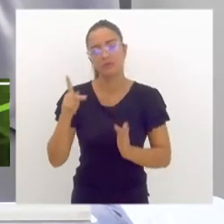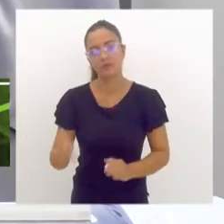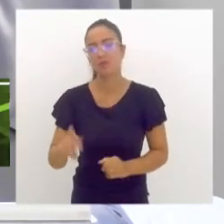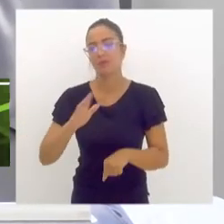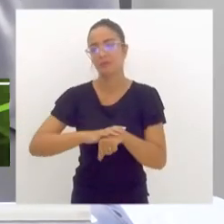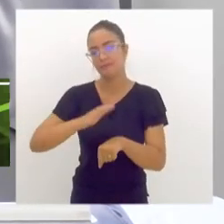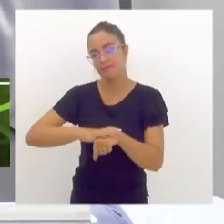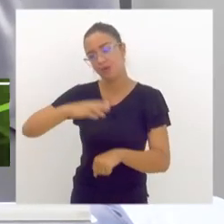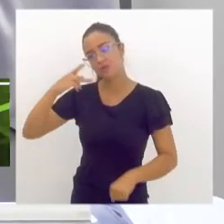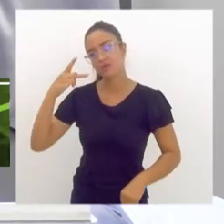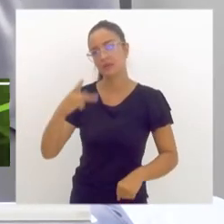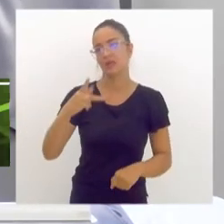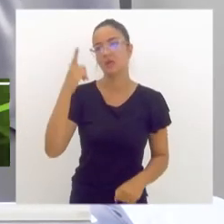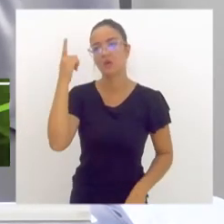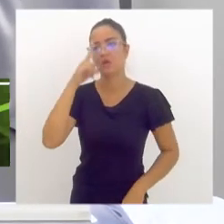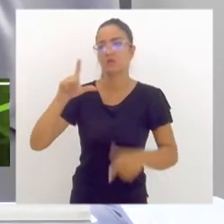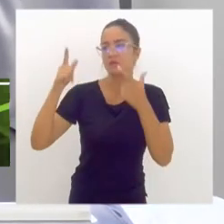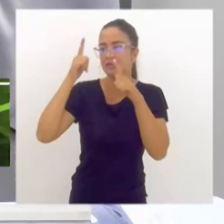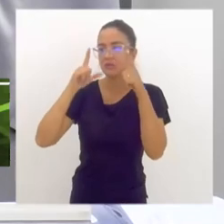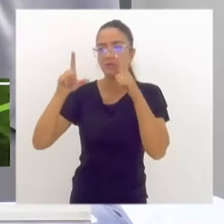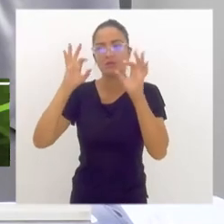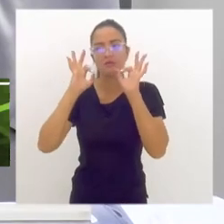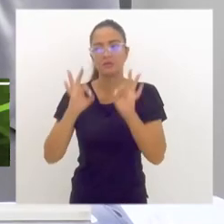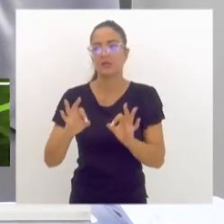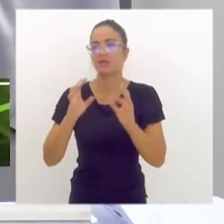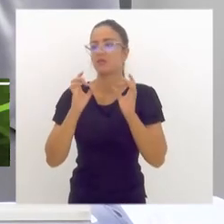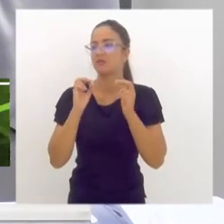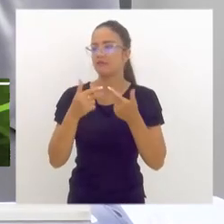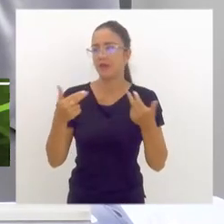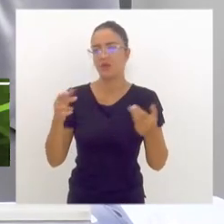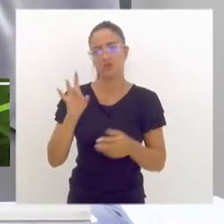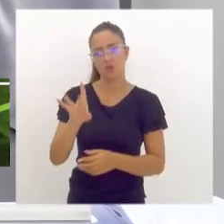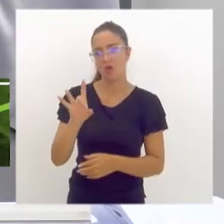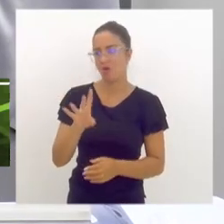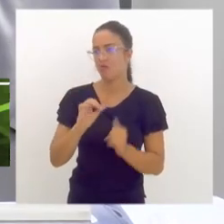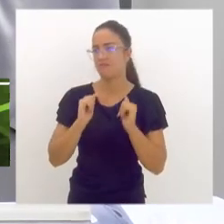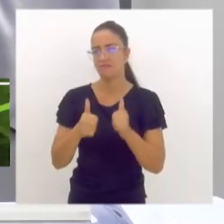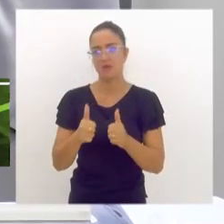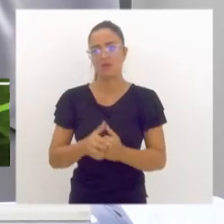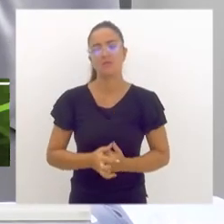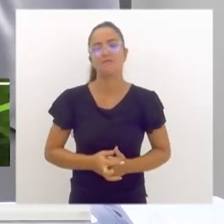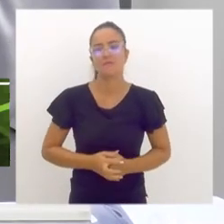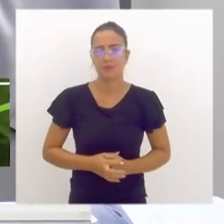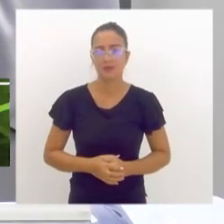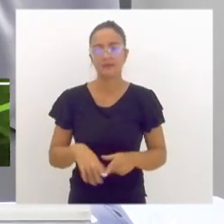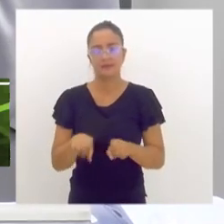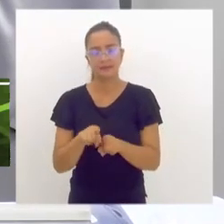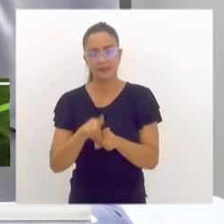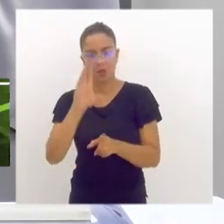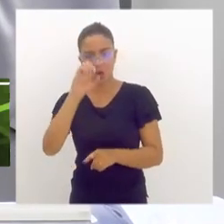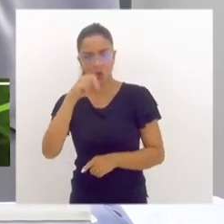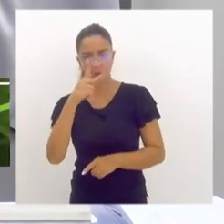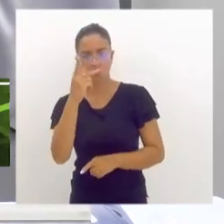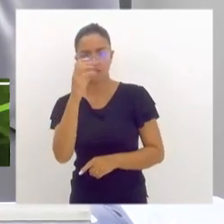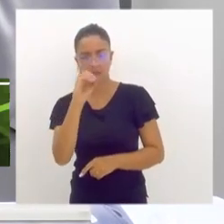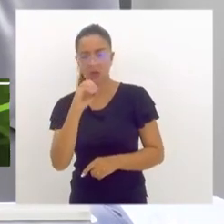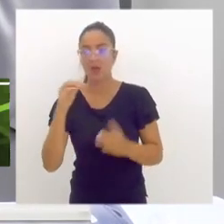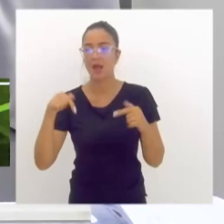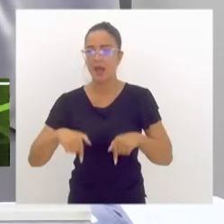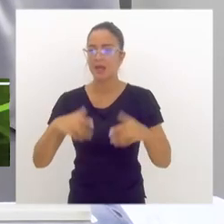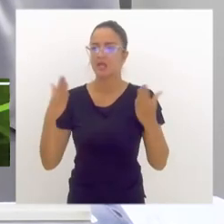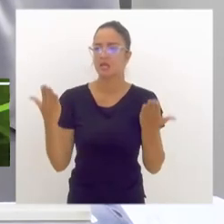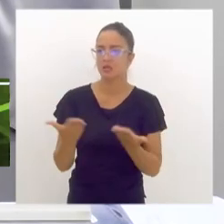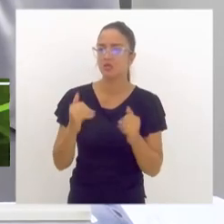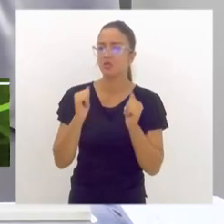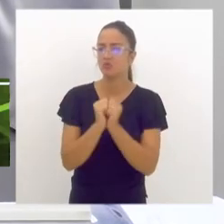autonomia. E destacamos que a maior presença do Conselho também nas nossas audiências ajuda